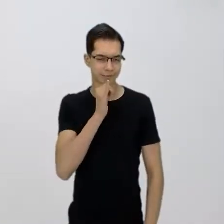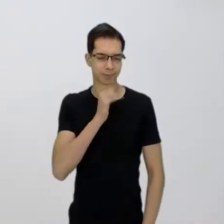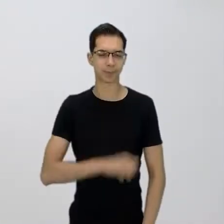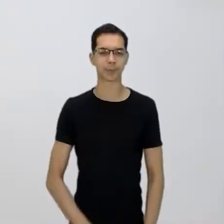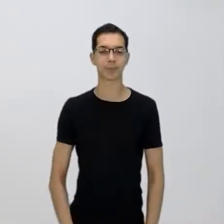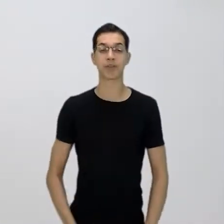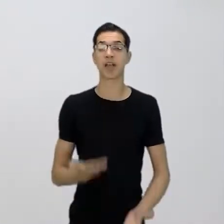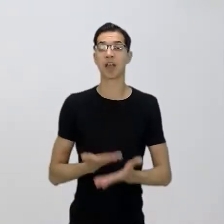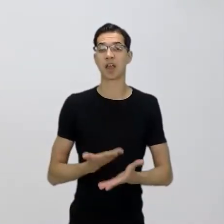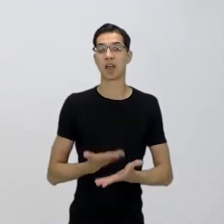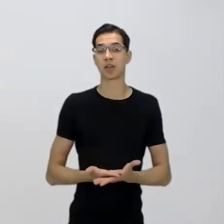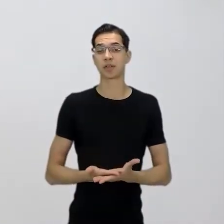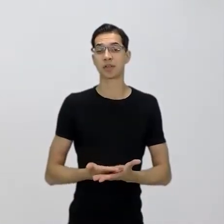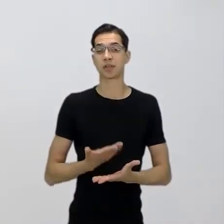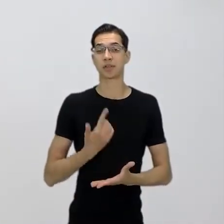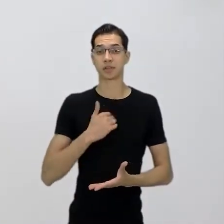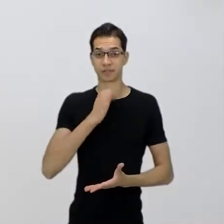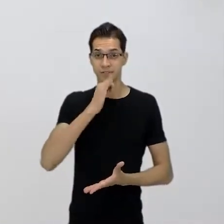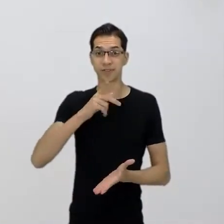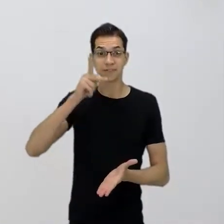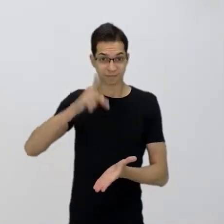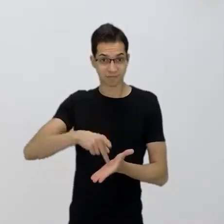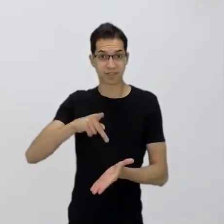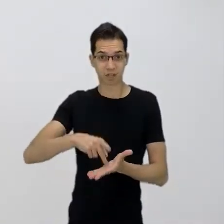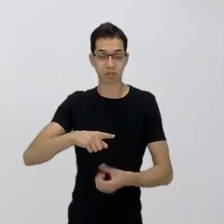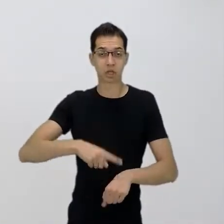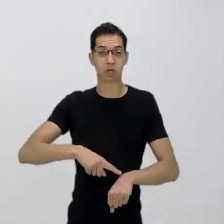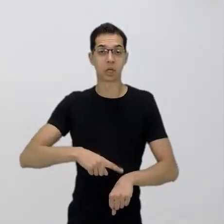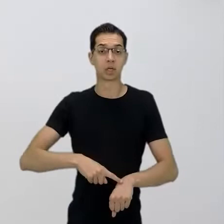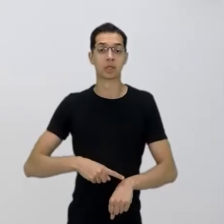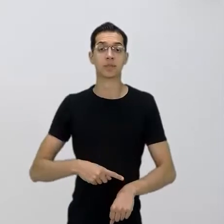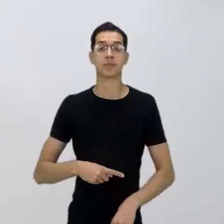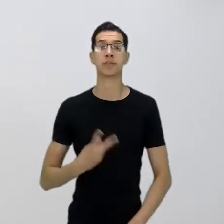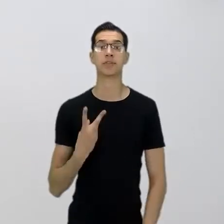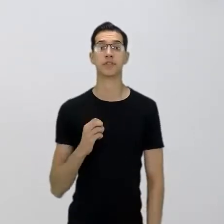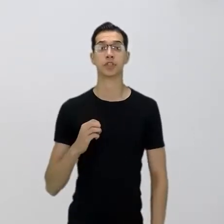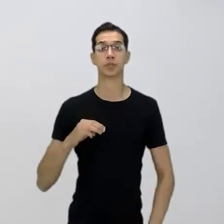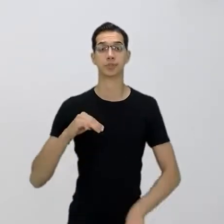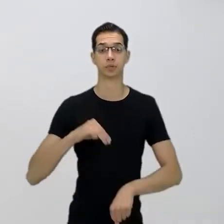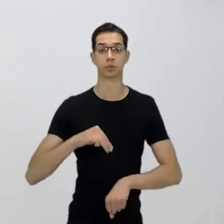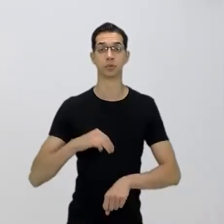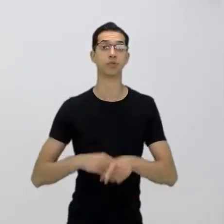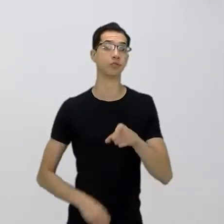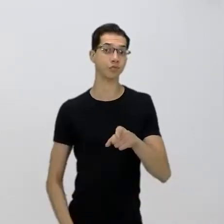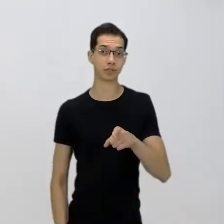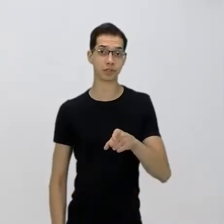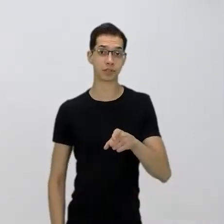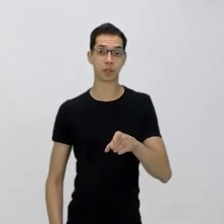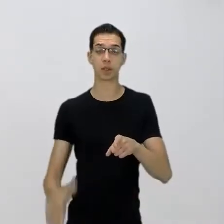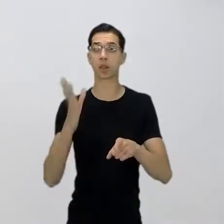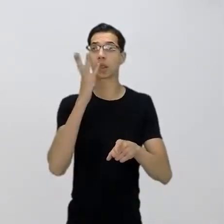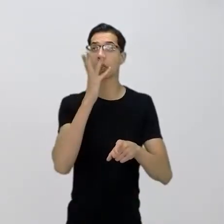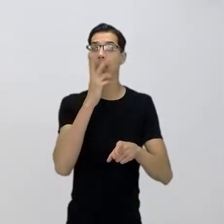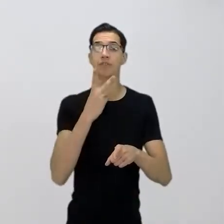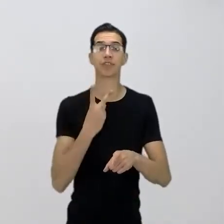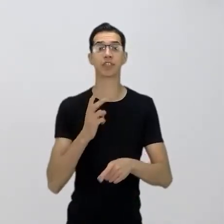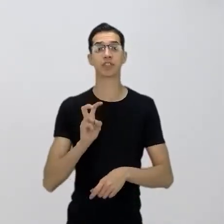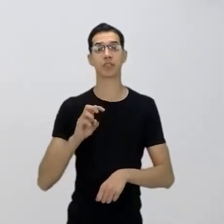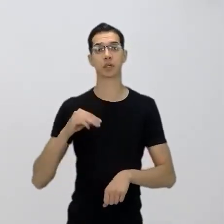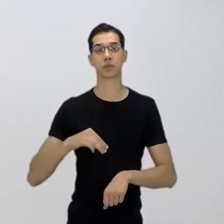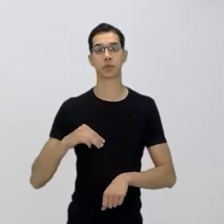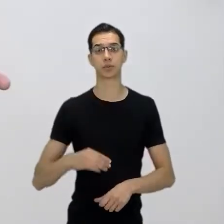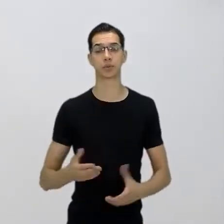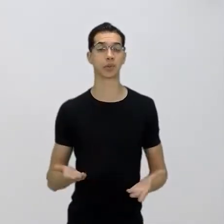dura para mim, efetivamente, no relógio medido, ela dura para mim 20 minutos, mas para você vai durar 25